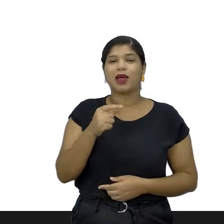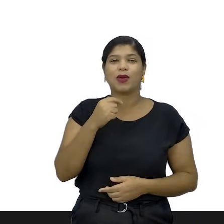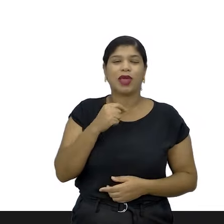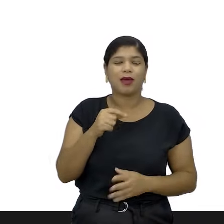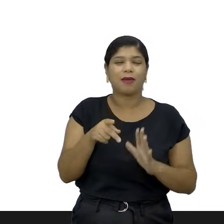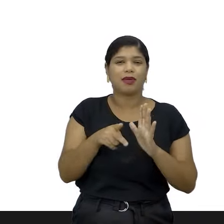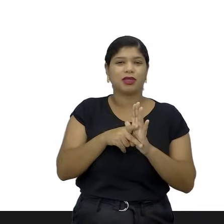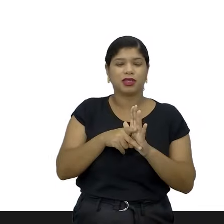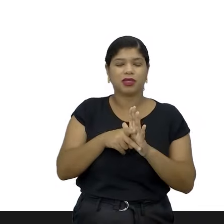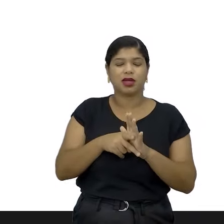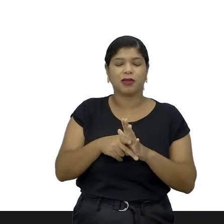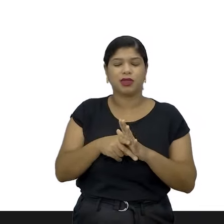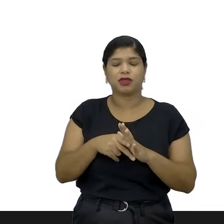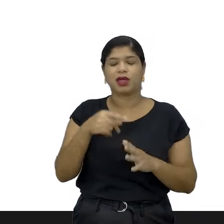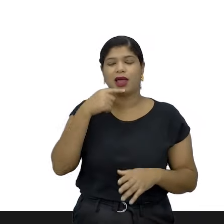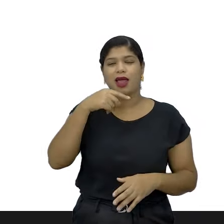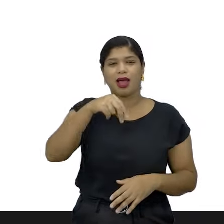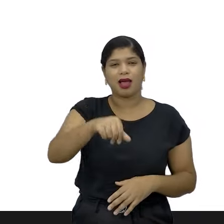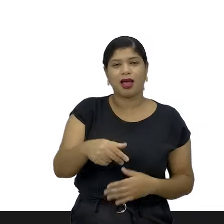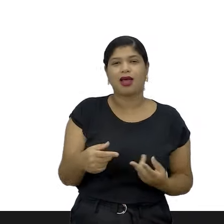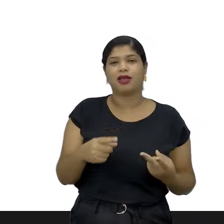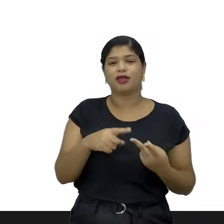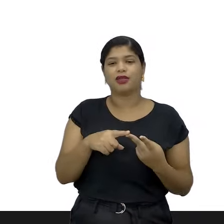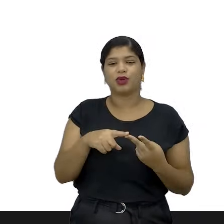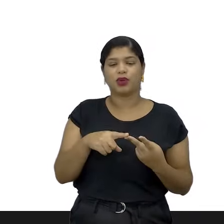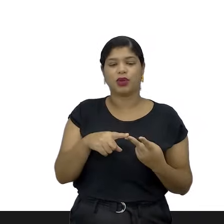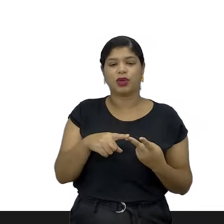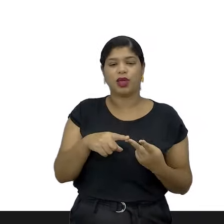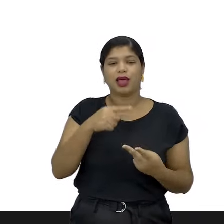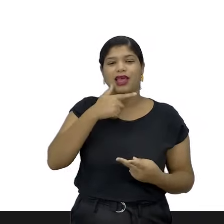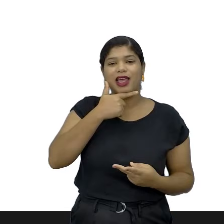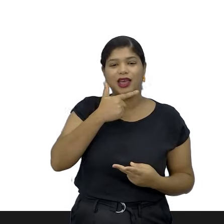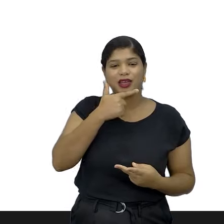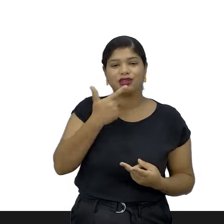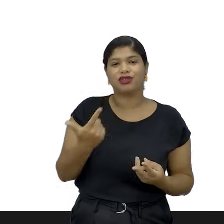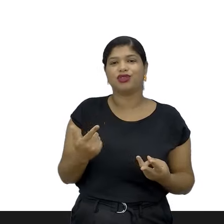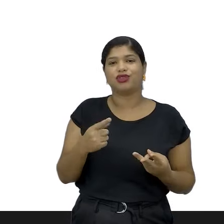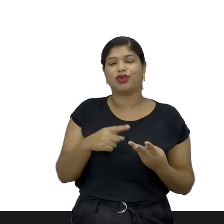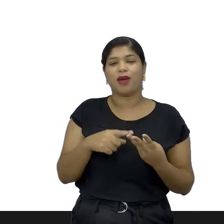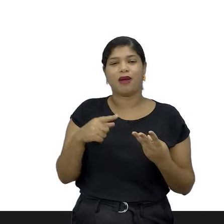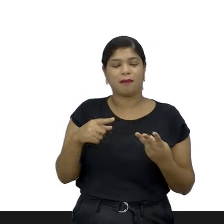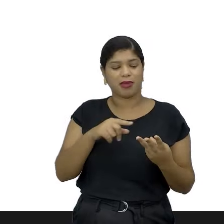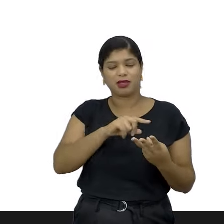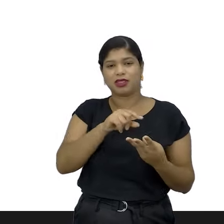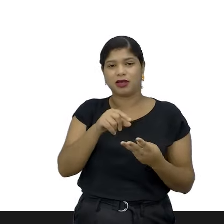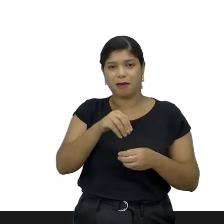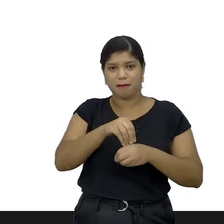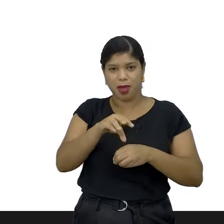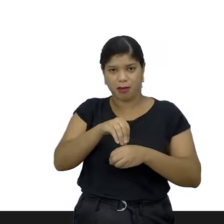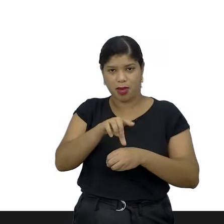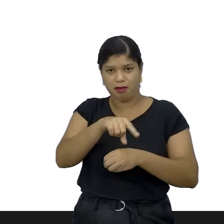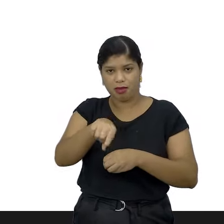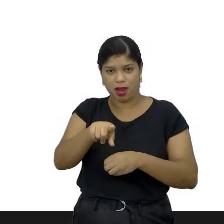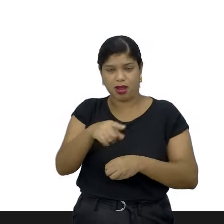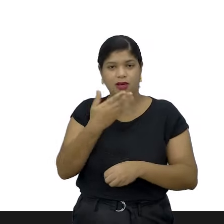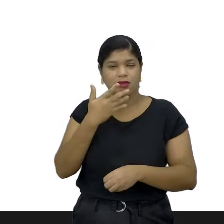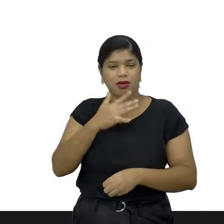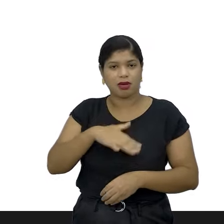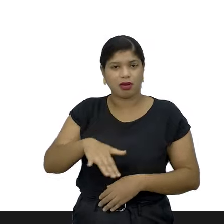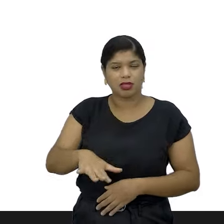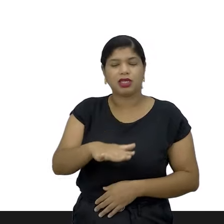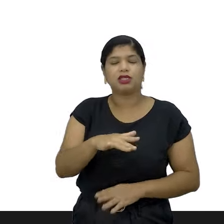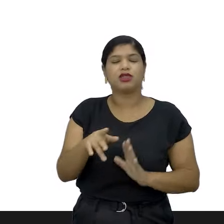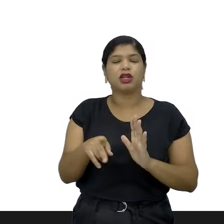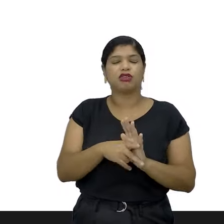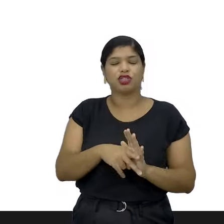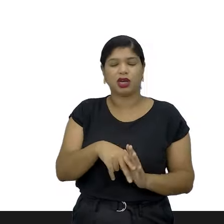cenoura, queijo, presunto foram ditadas, não é? Vamos pensar nisso. No momento em que as duplas estiverem trabalhando, nós